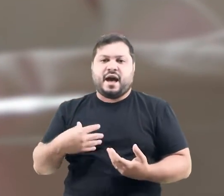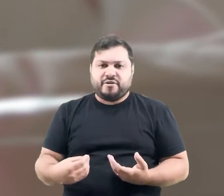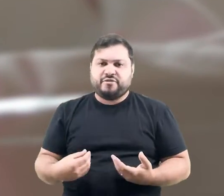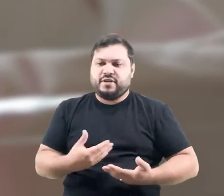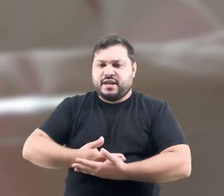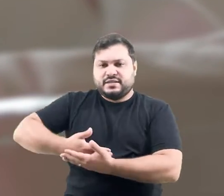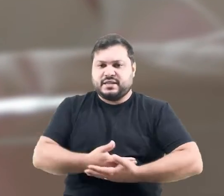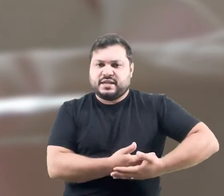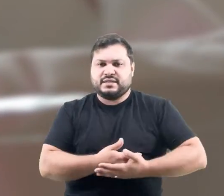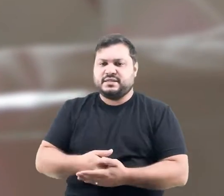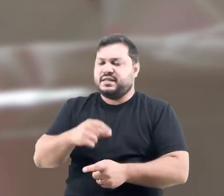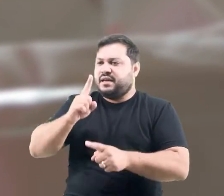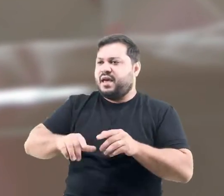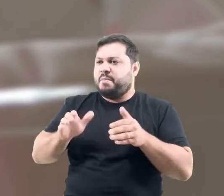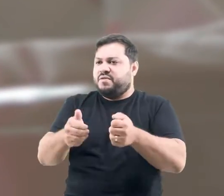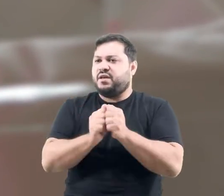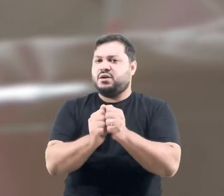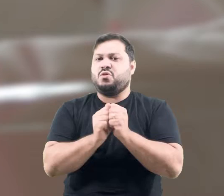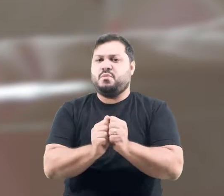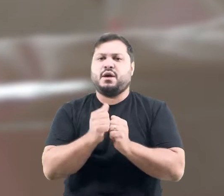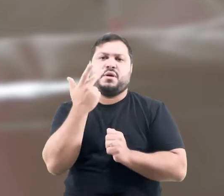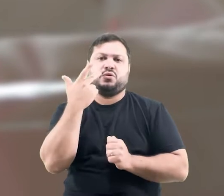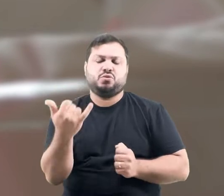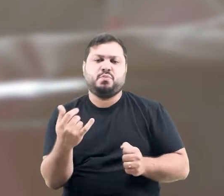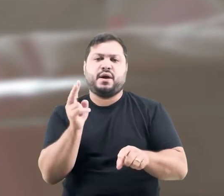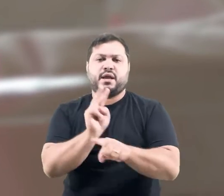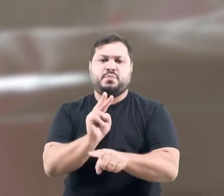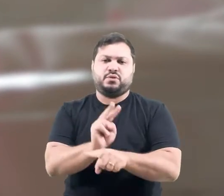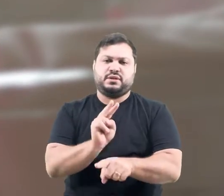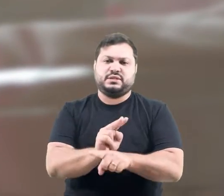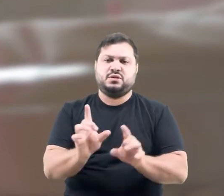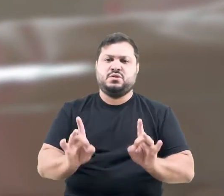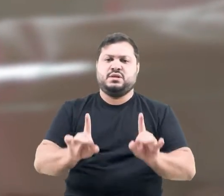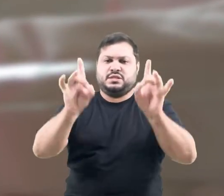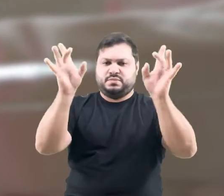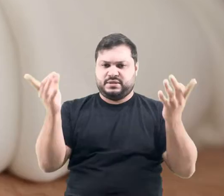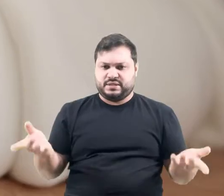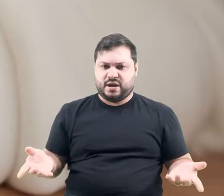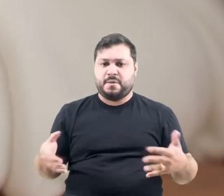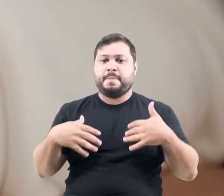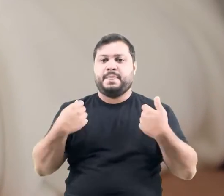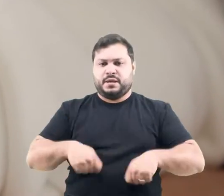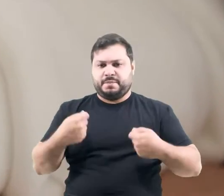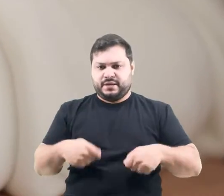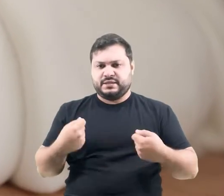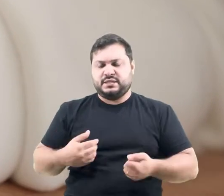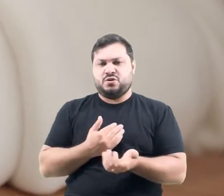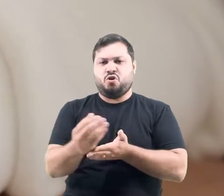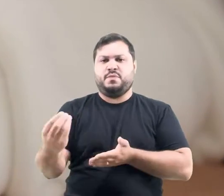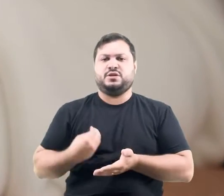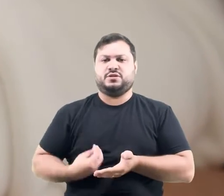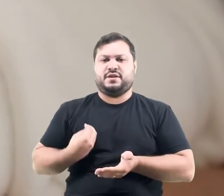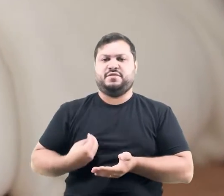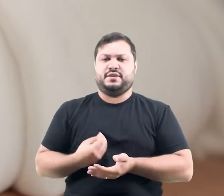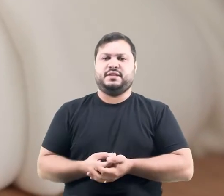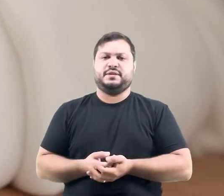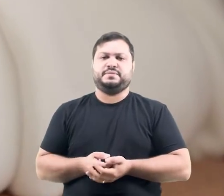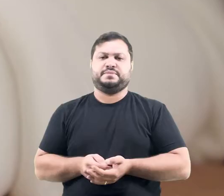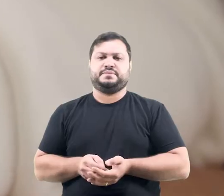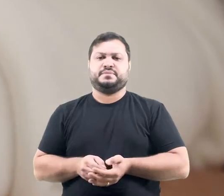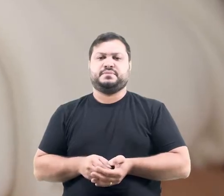filha recém-nascida seria privada do acompanhamento e proteção especial tão necessários no início da